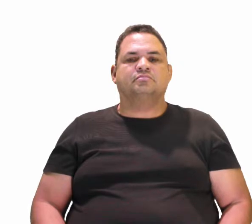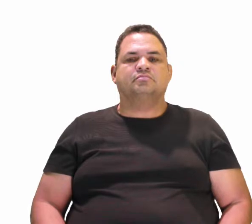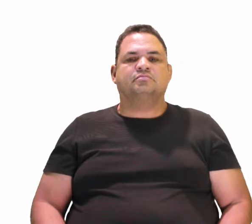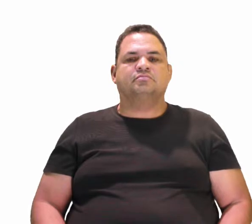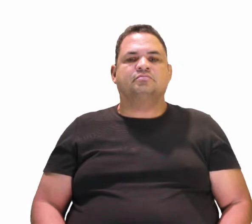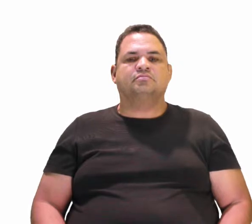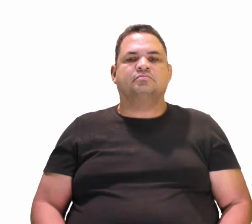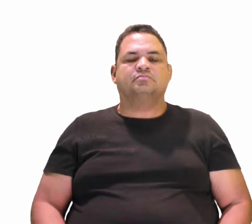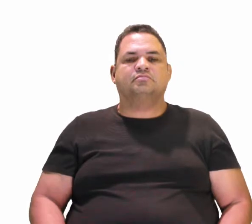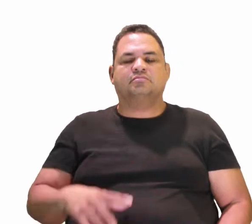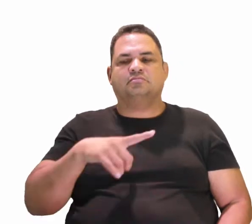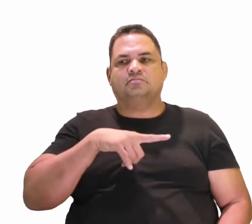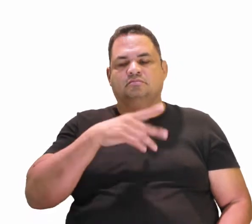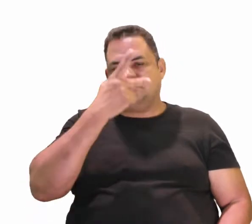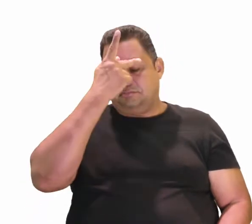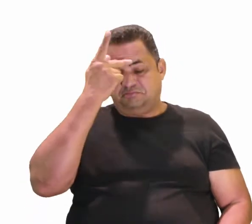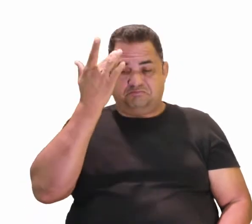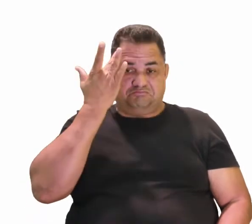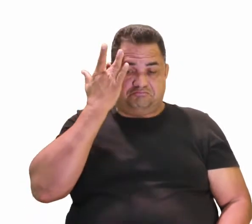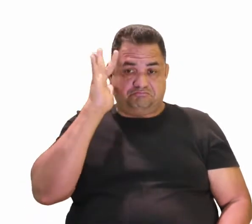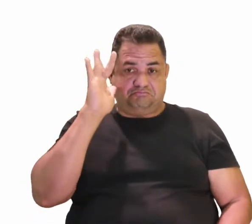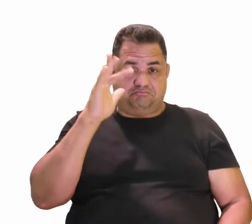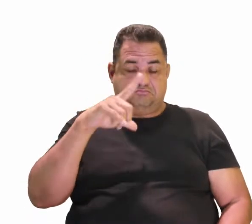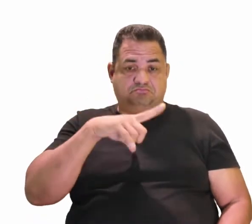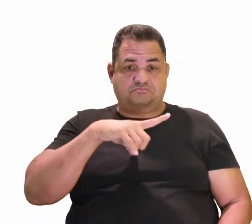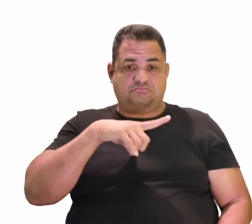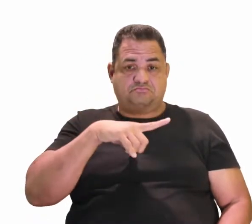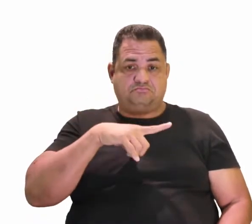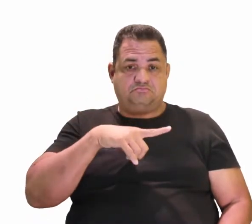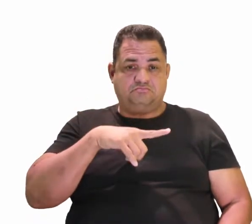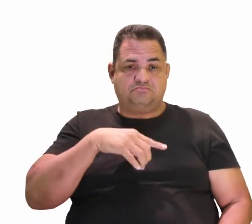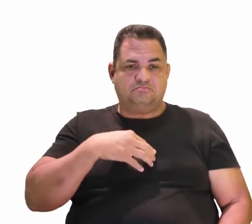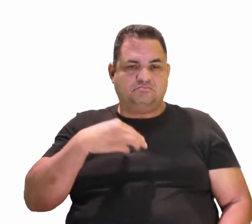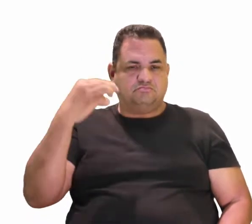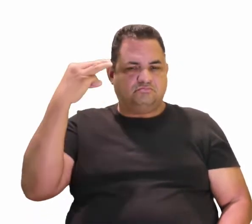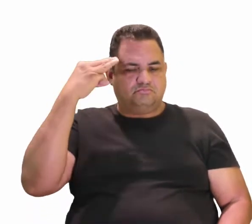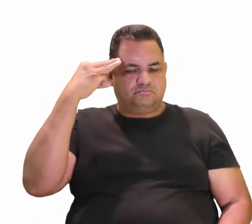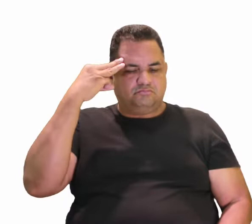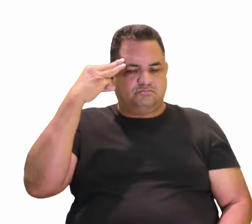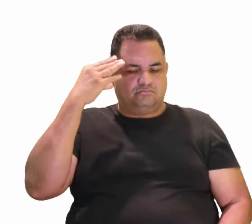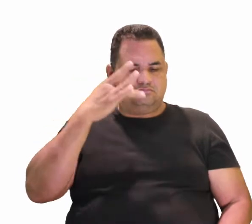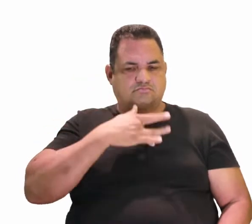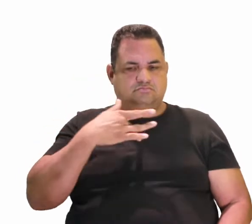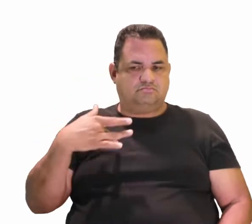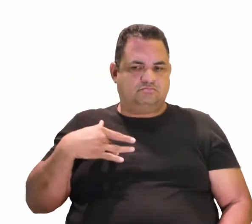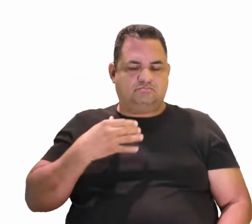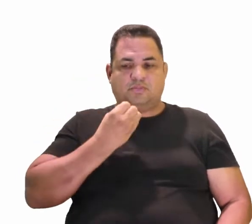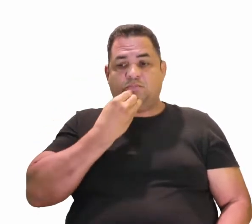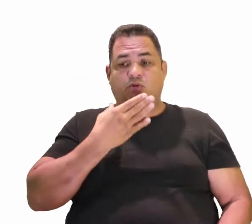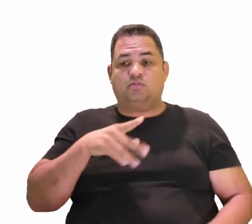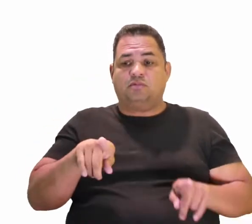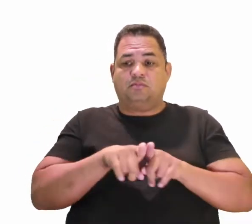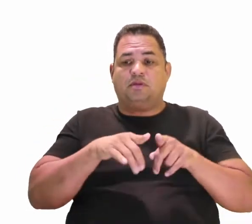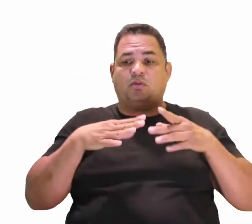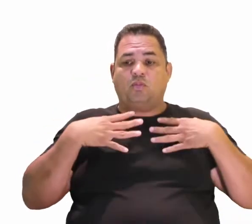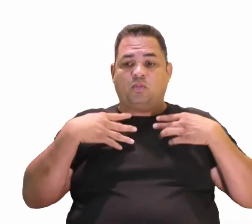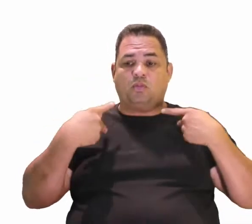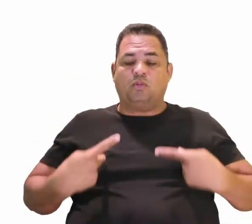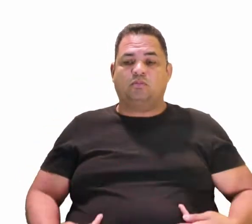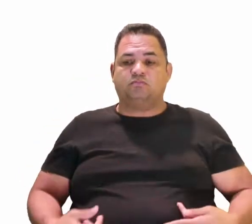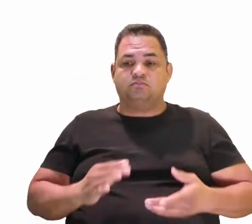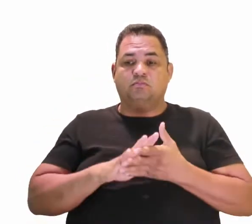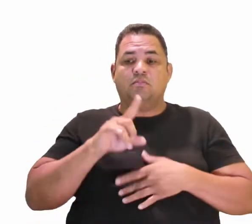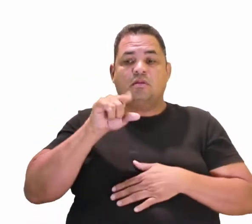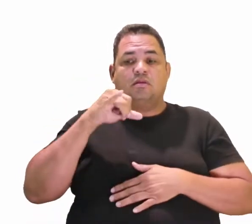gente que não sabe, mas olha só, ter uma mente saudável é tão bom quanto um corpo saudável e é